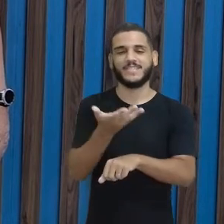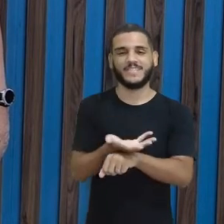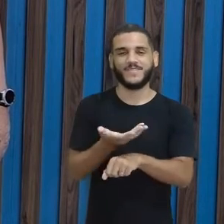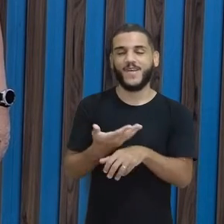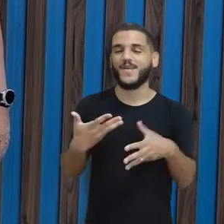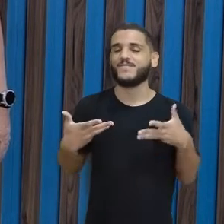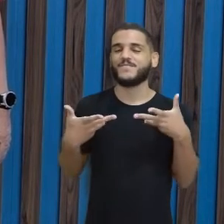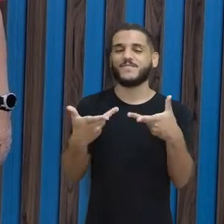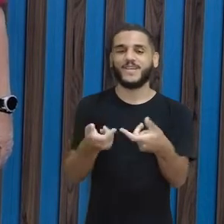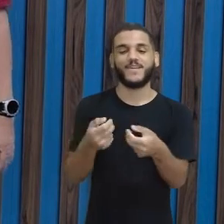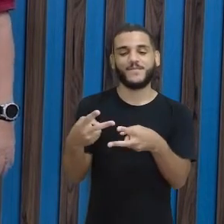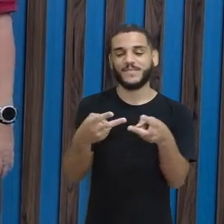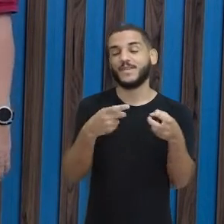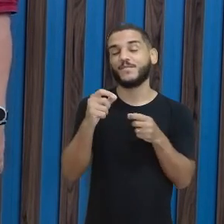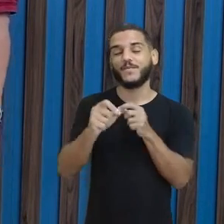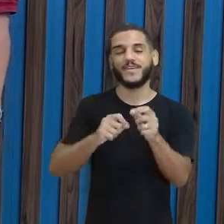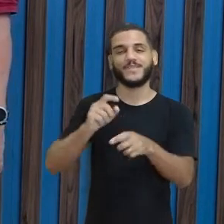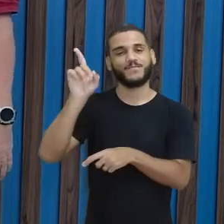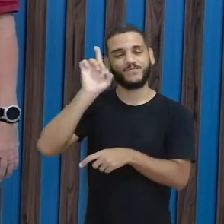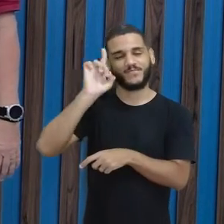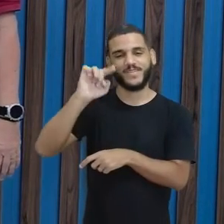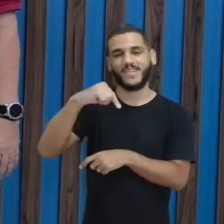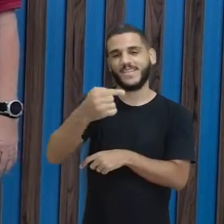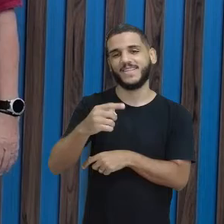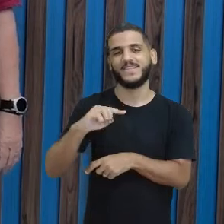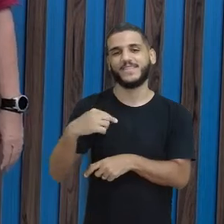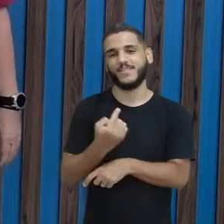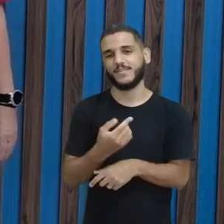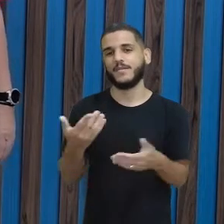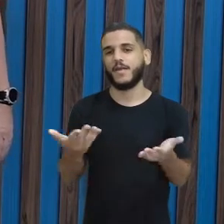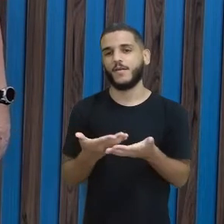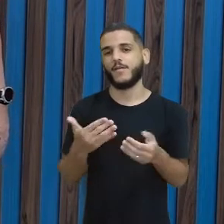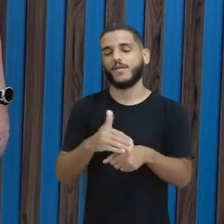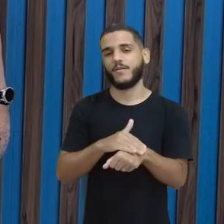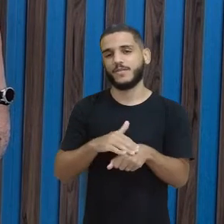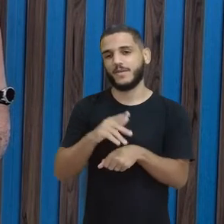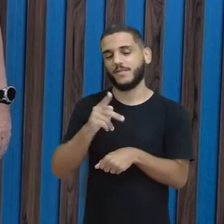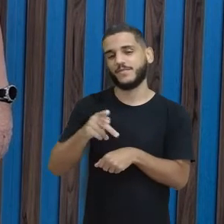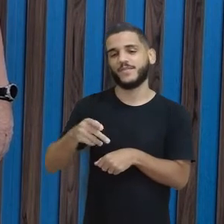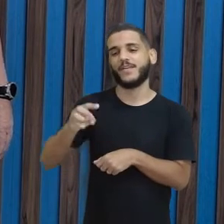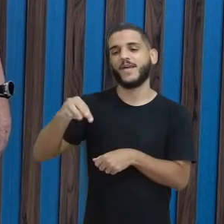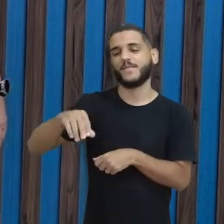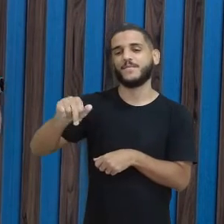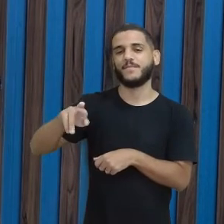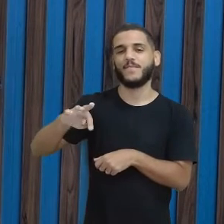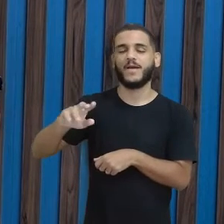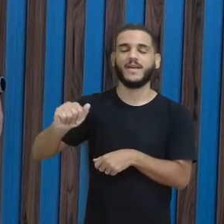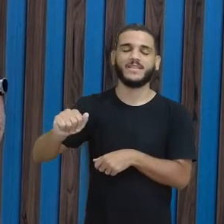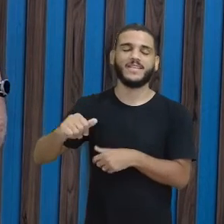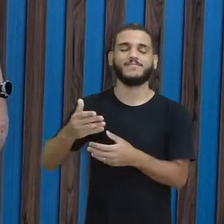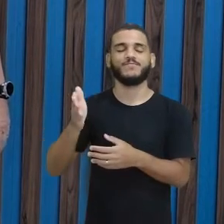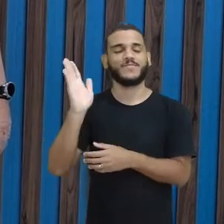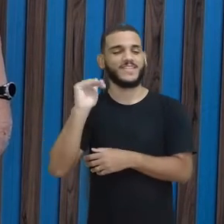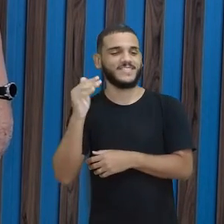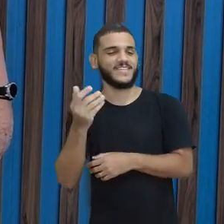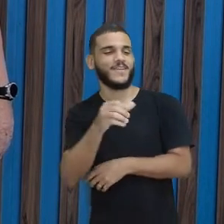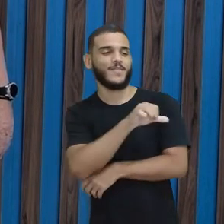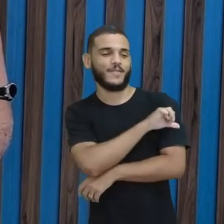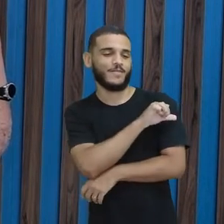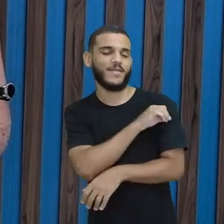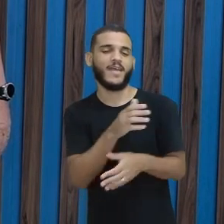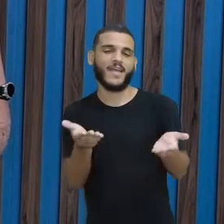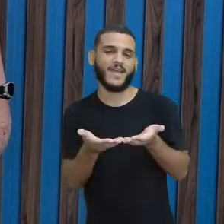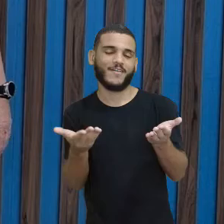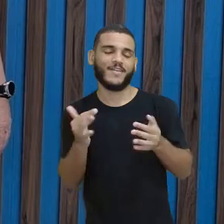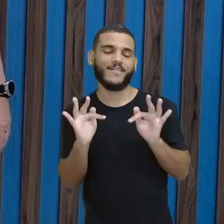maravilhoso, que a gente vê o dia a dia da gente aí desenvolvendo. Agora eu vou falar com a professora Marta, se despedir dos meus colegas alunos do 9º ano, que tá